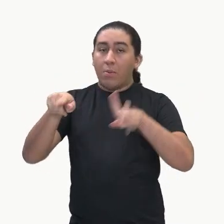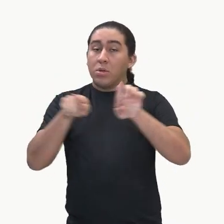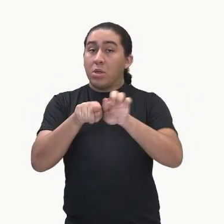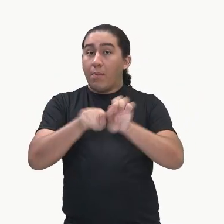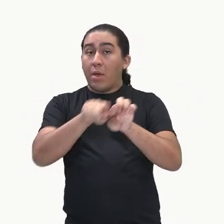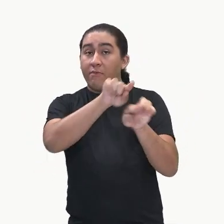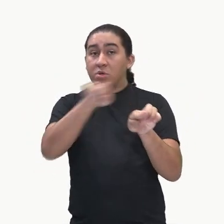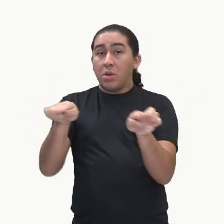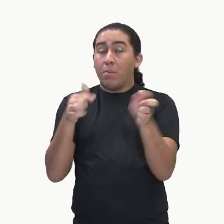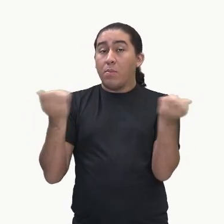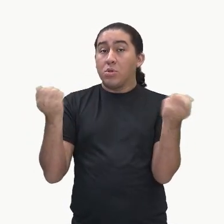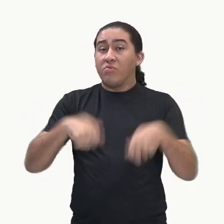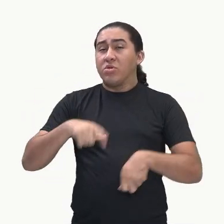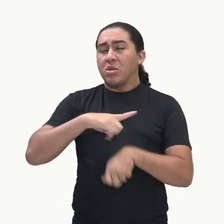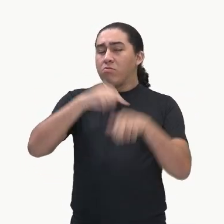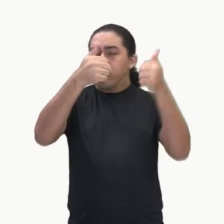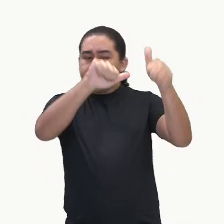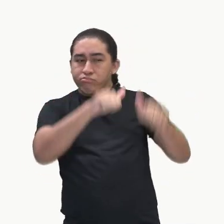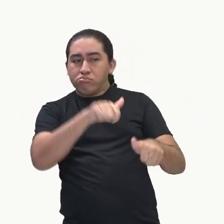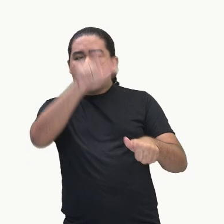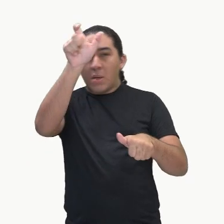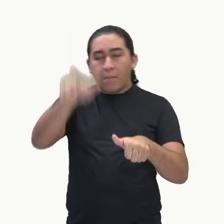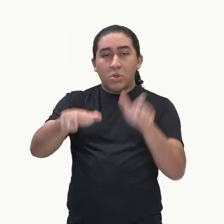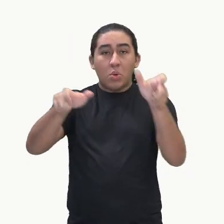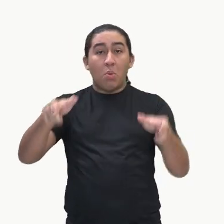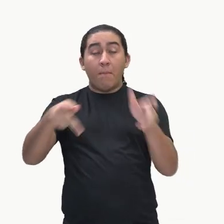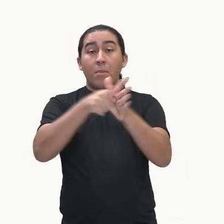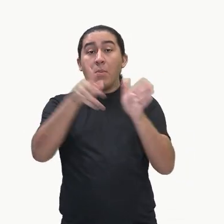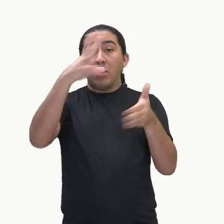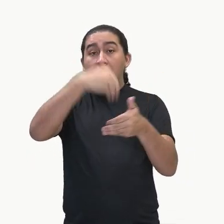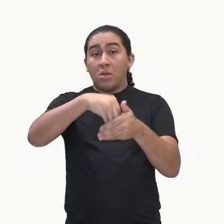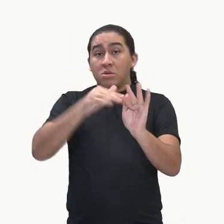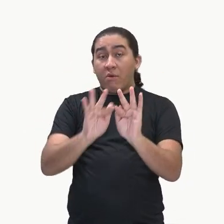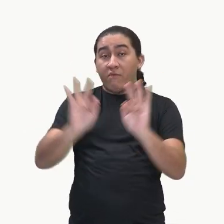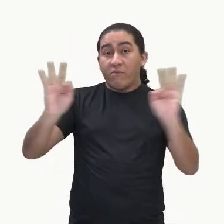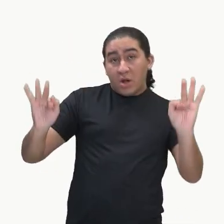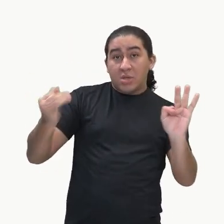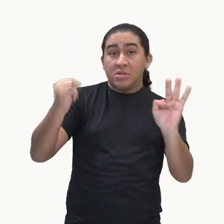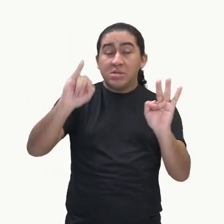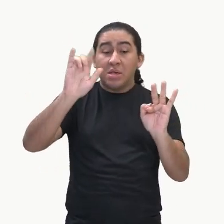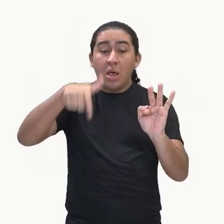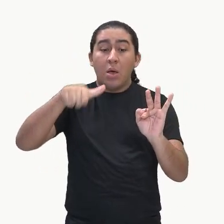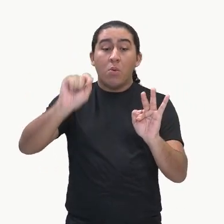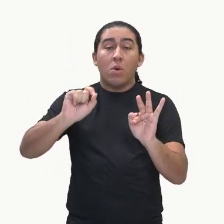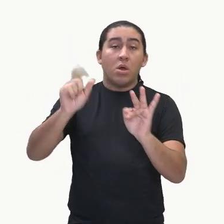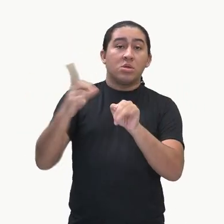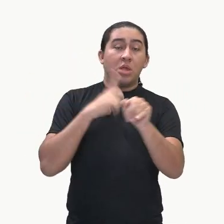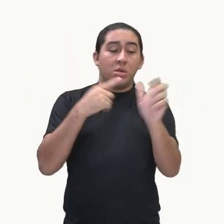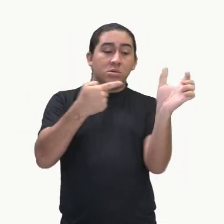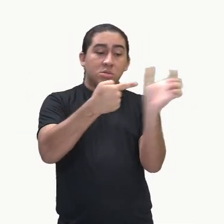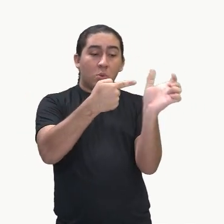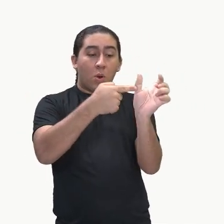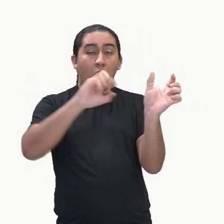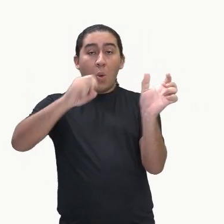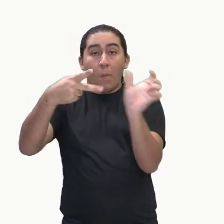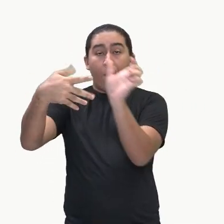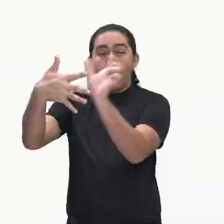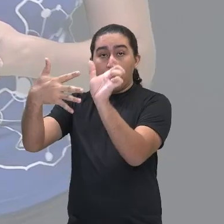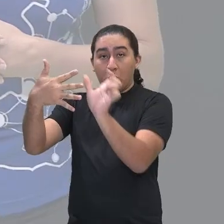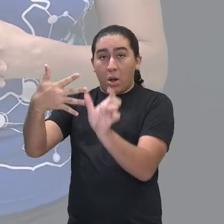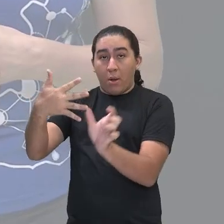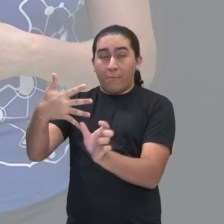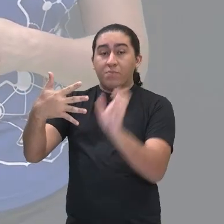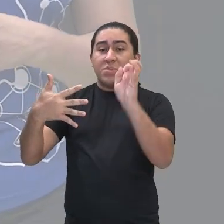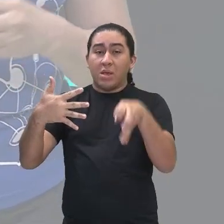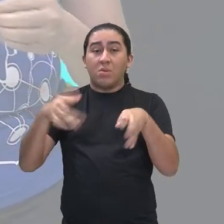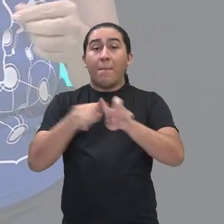dá para ver pela pessoa do discurso, né? Se ele está no singular ou no plural. Mas a